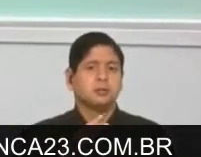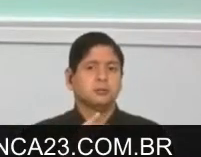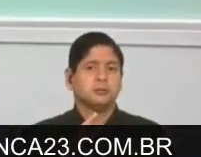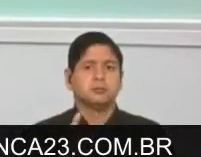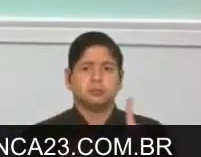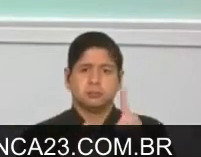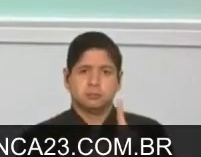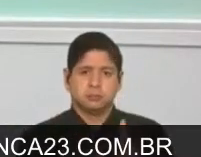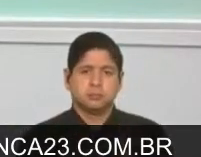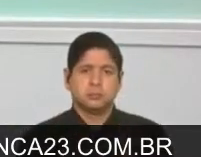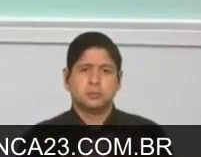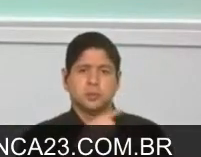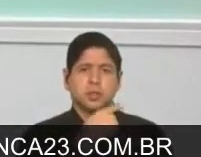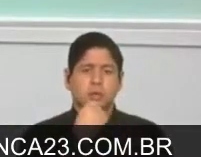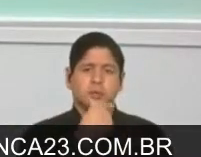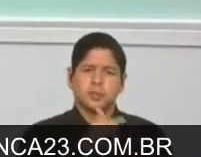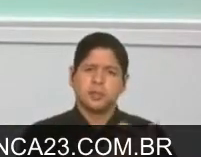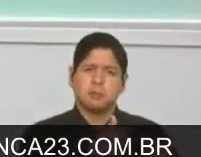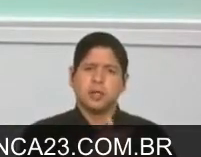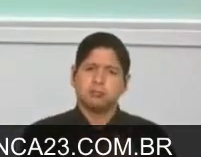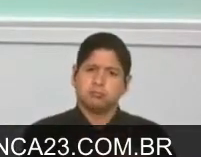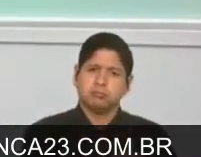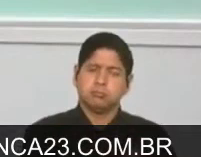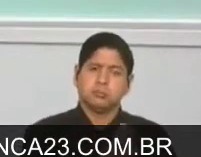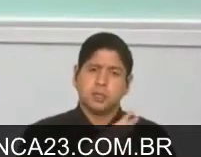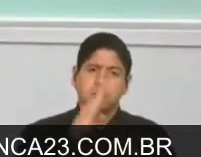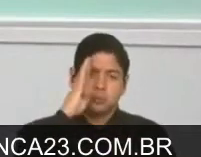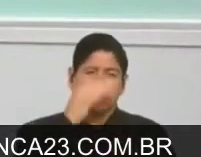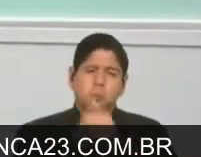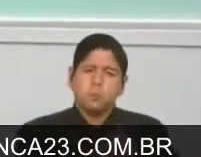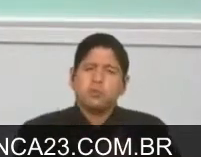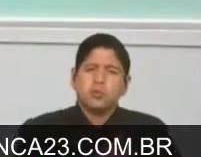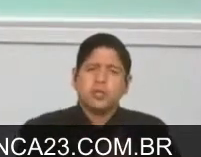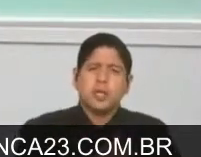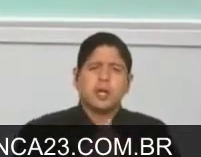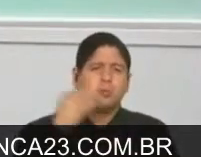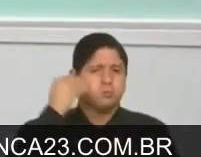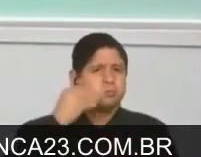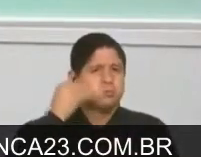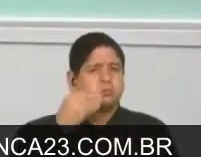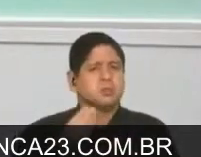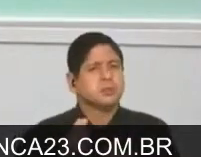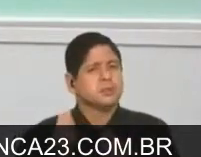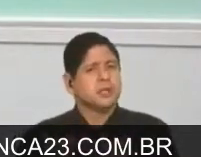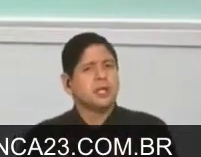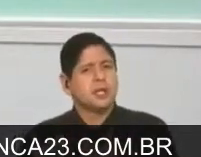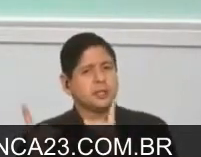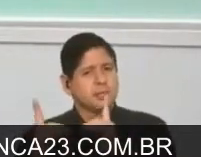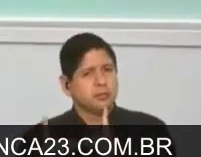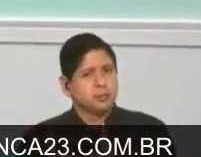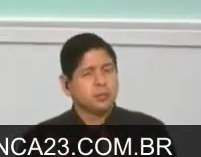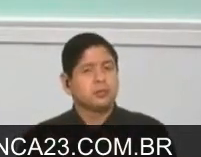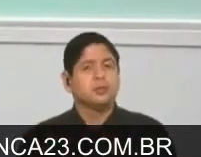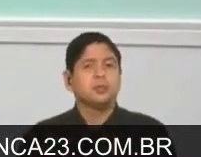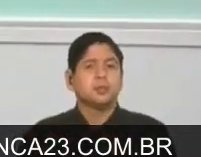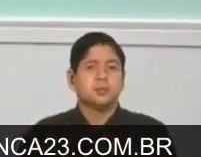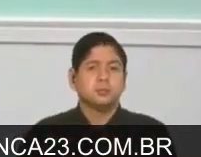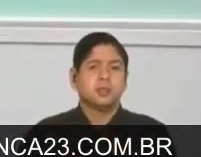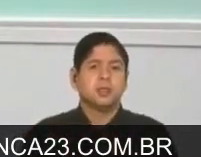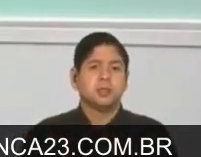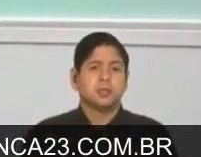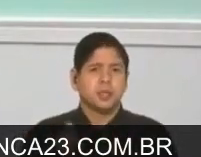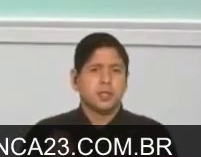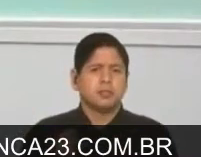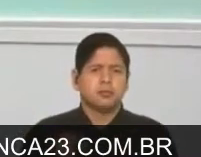do farmacêutico, que será o profissional que vai realizar esse atendimento, e ele não só